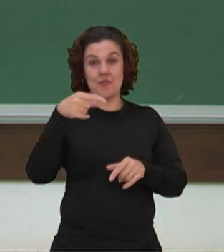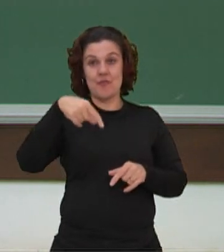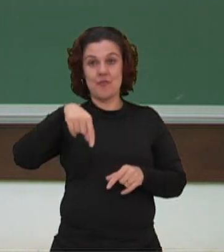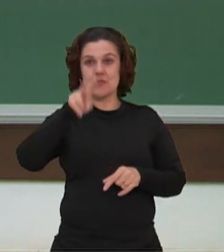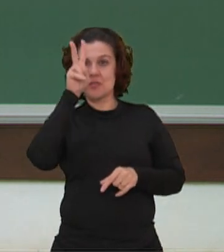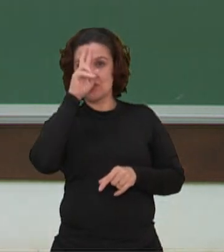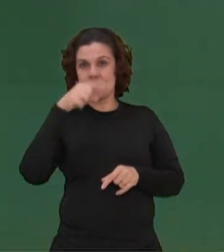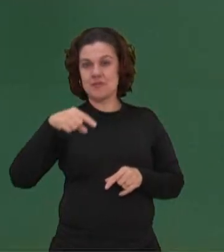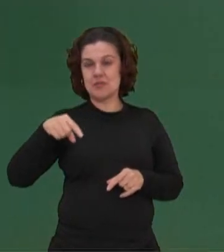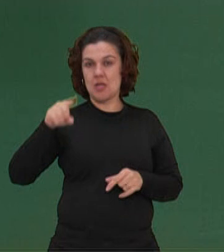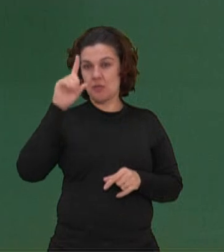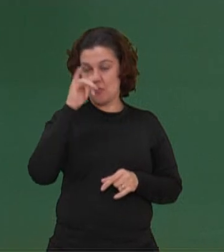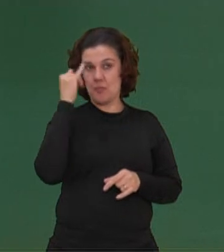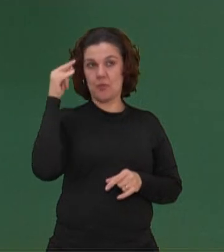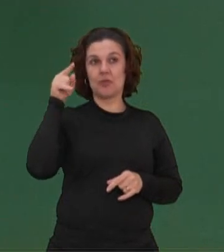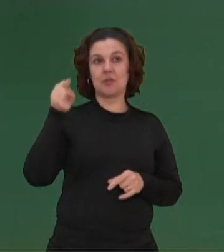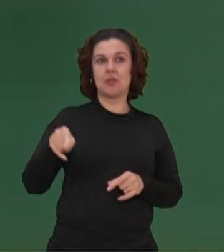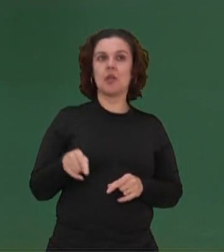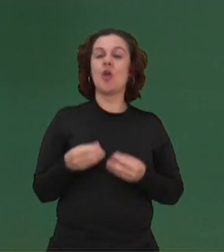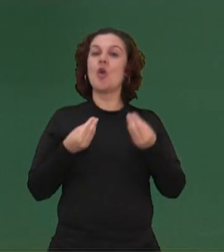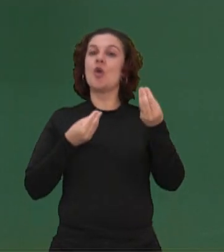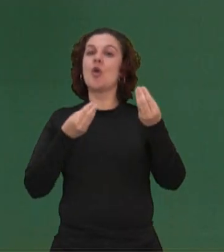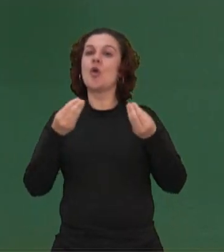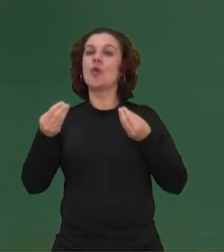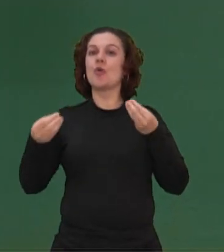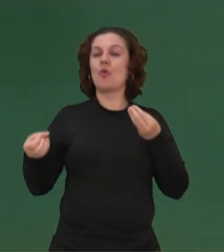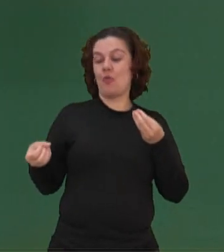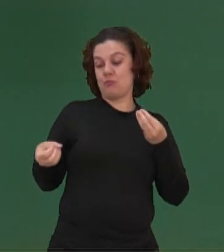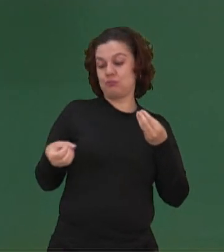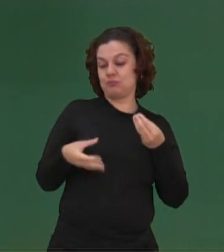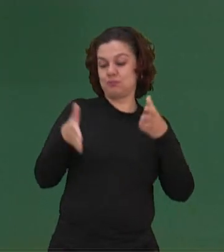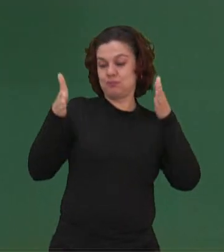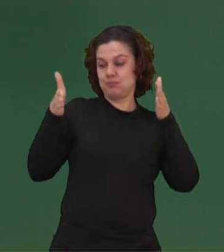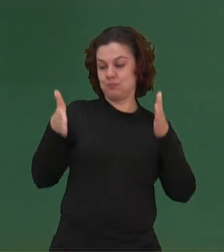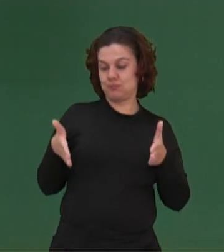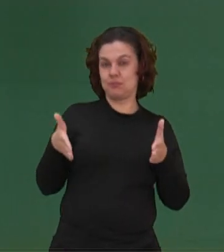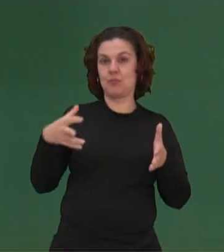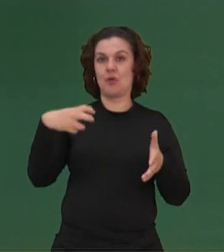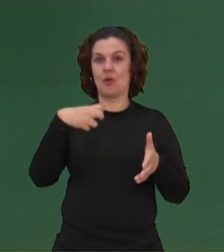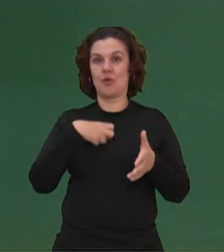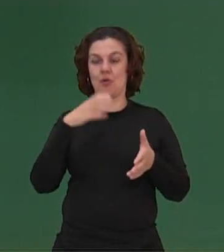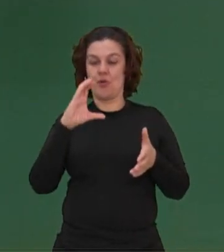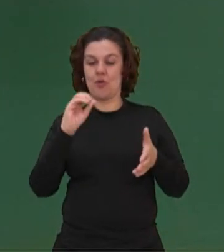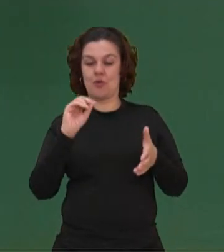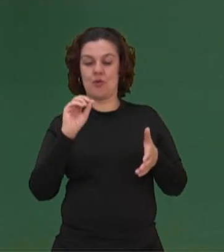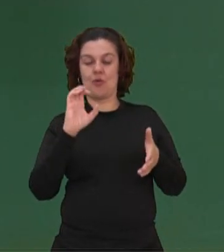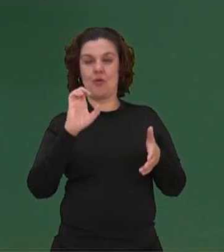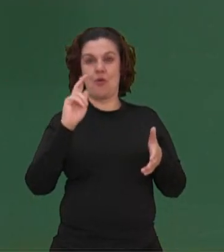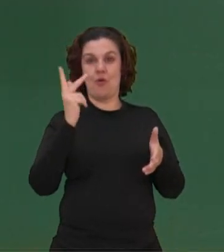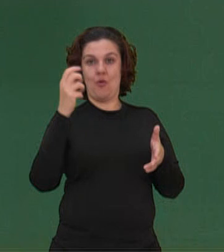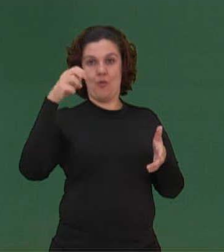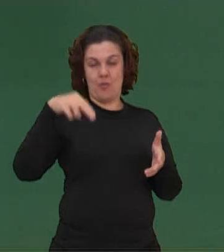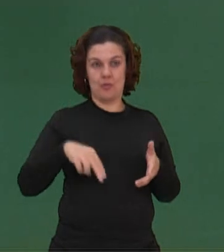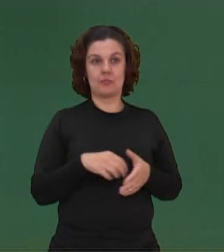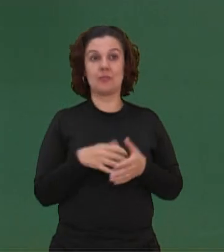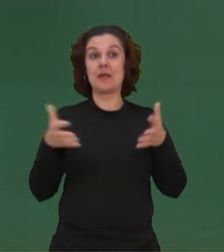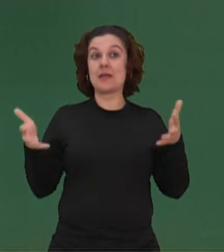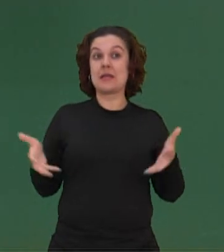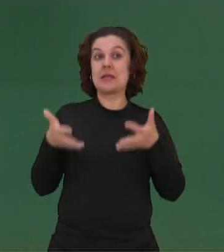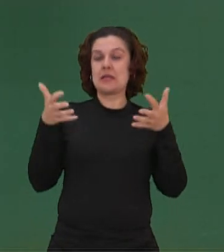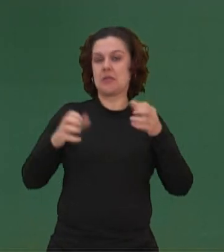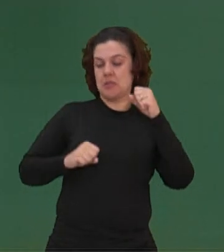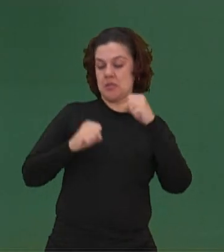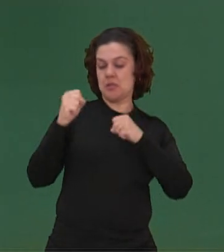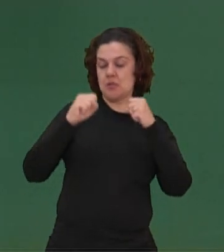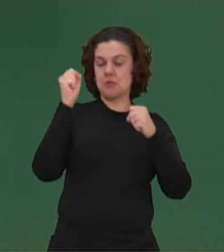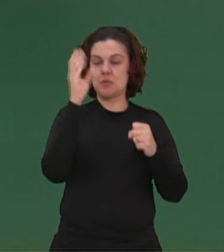alguns pontos importantes. Como o Estado Novo começou? Plano Cohen, lembrou? O incentivo à